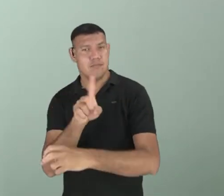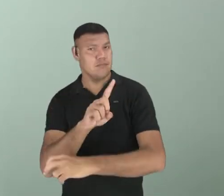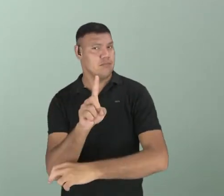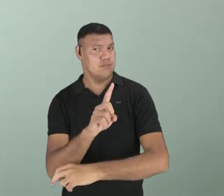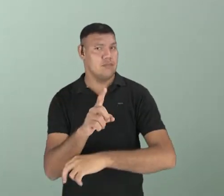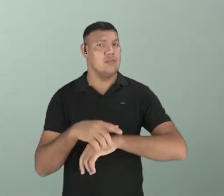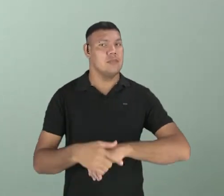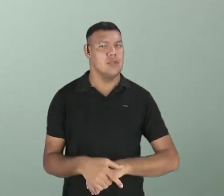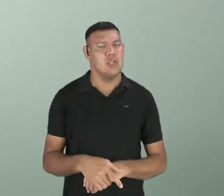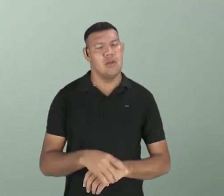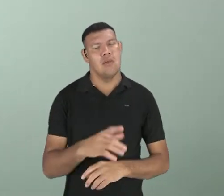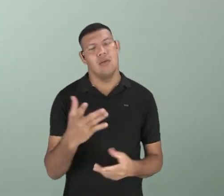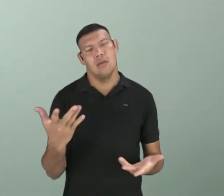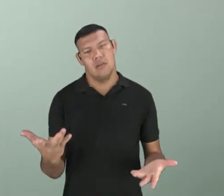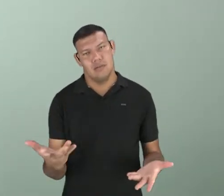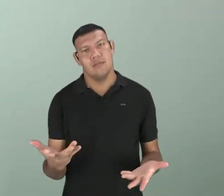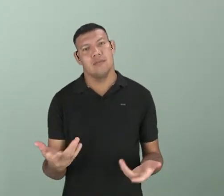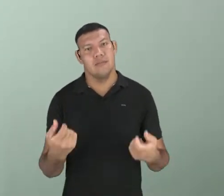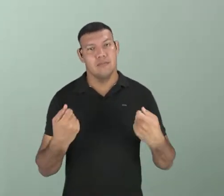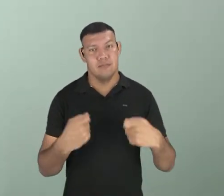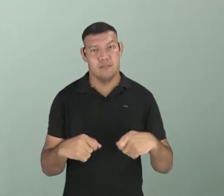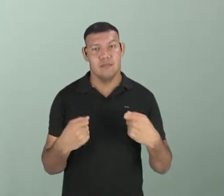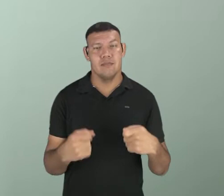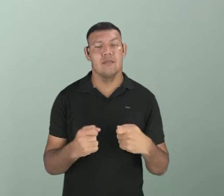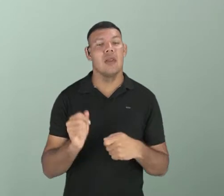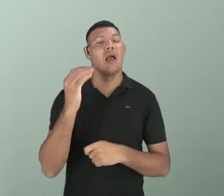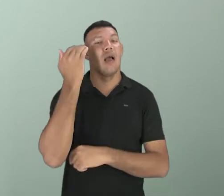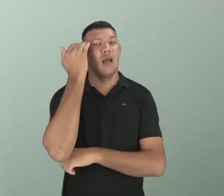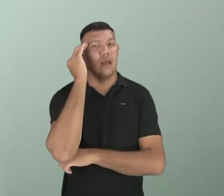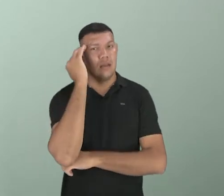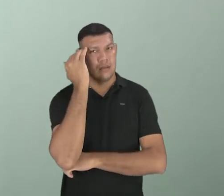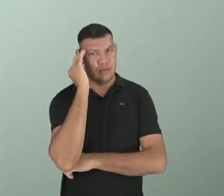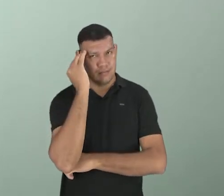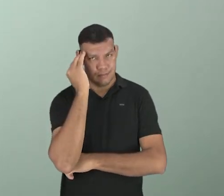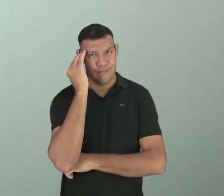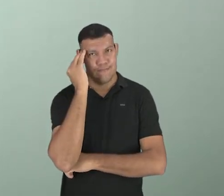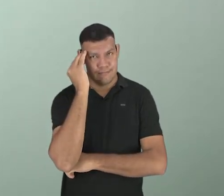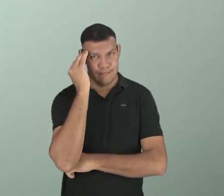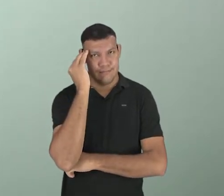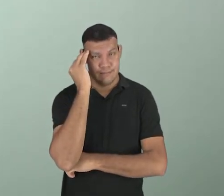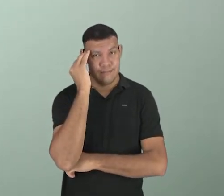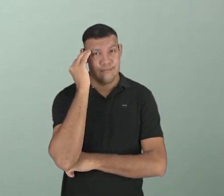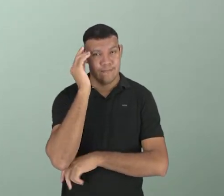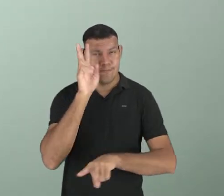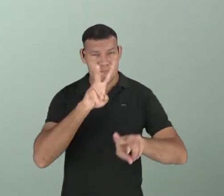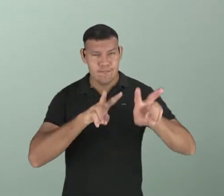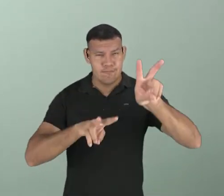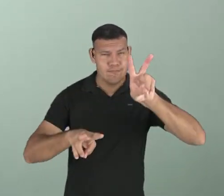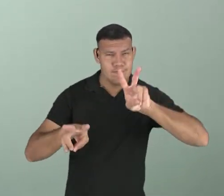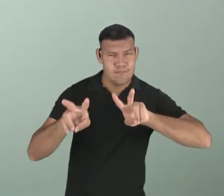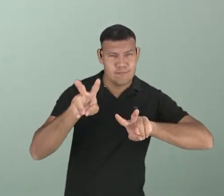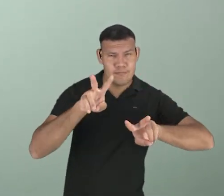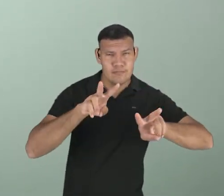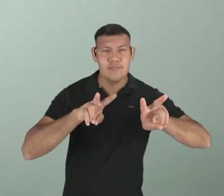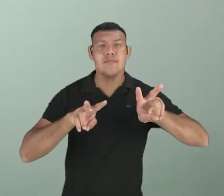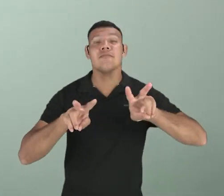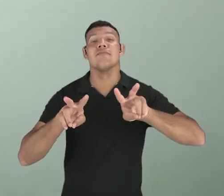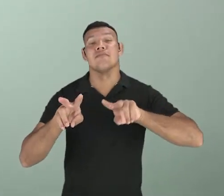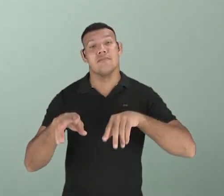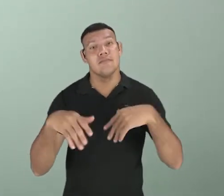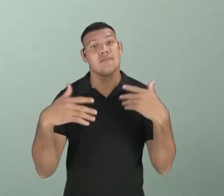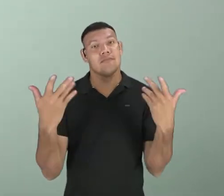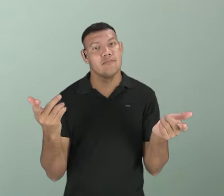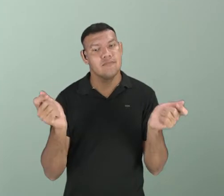e absorver, mas eu preciso compreender aquilo que eu estou observando, certo? Para que